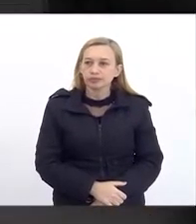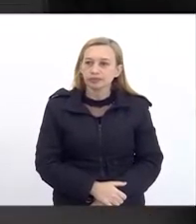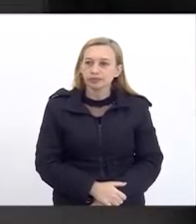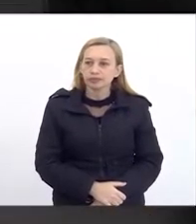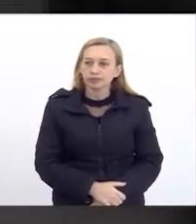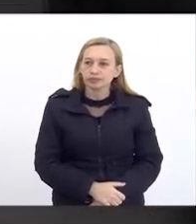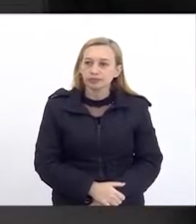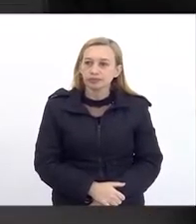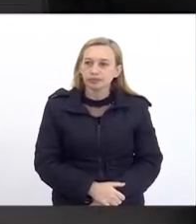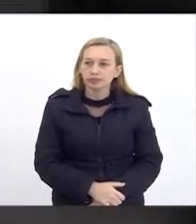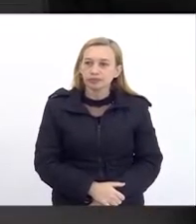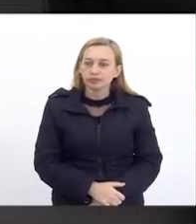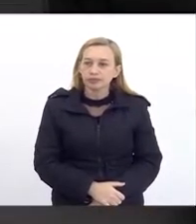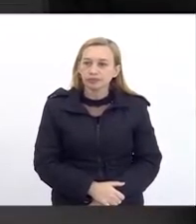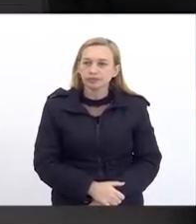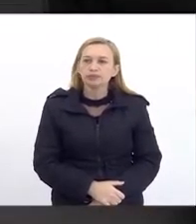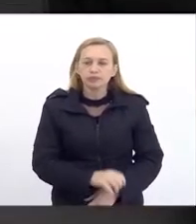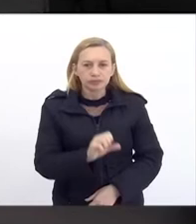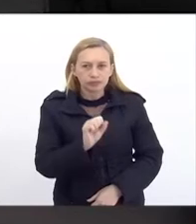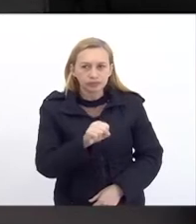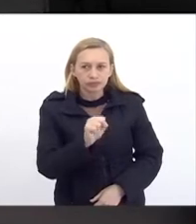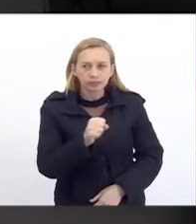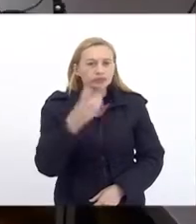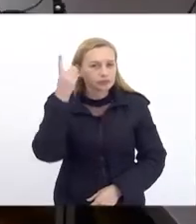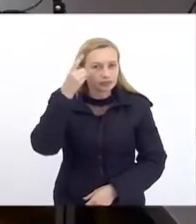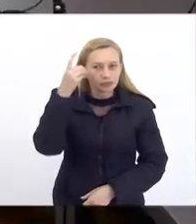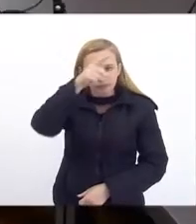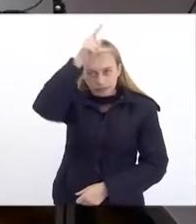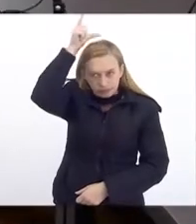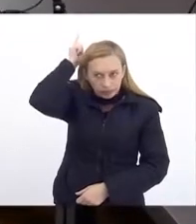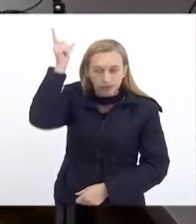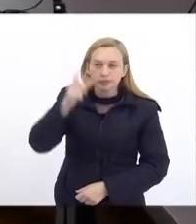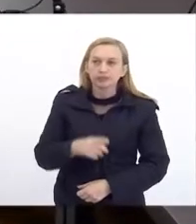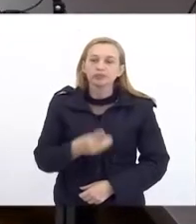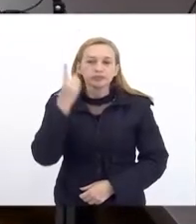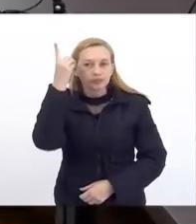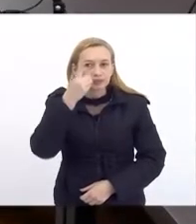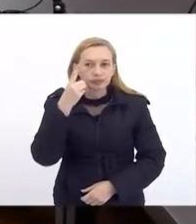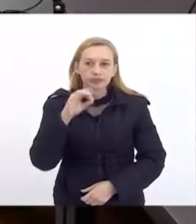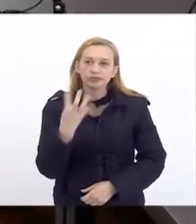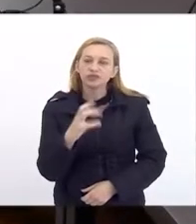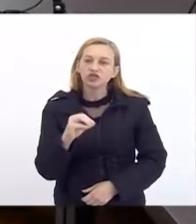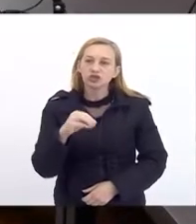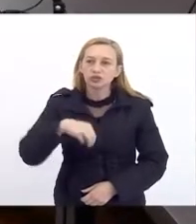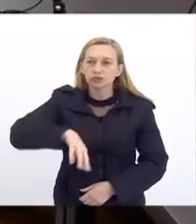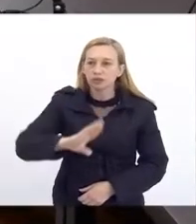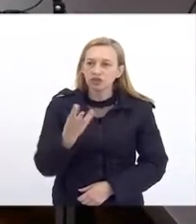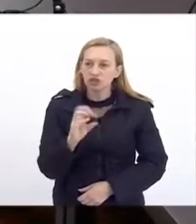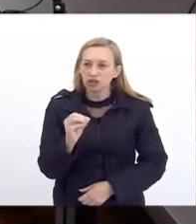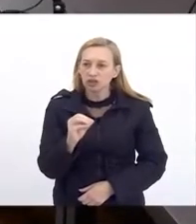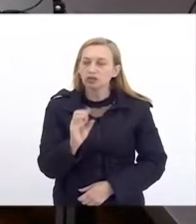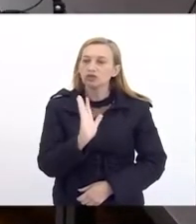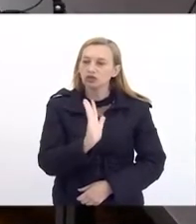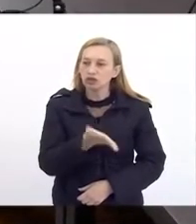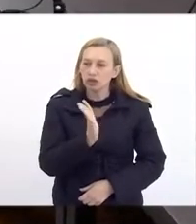do deputado Luiz Paulo. Favorável. Bom, o deputado Chico Machado já